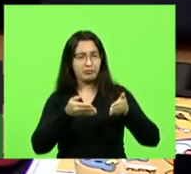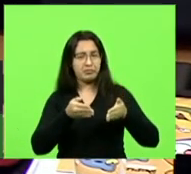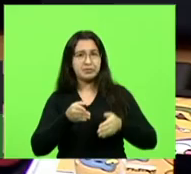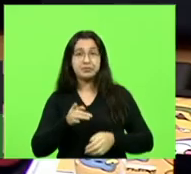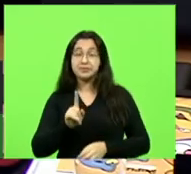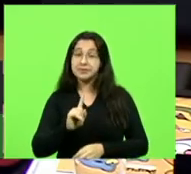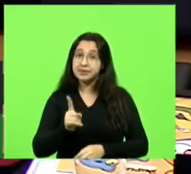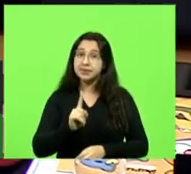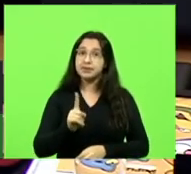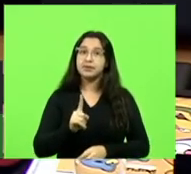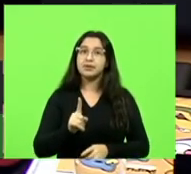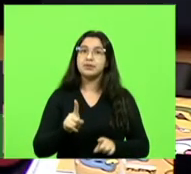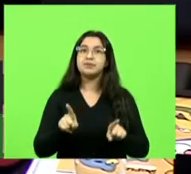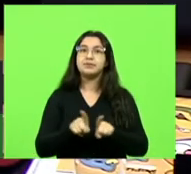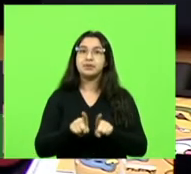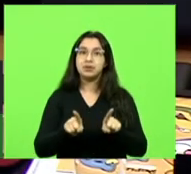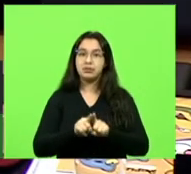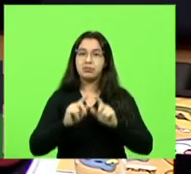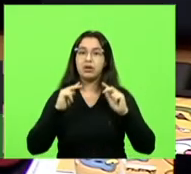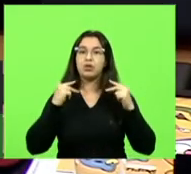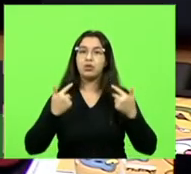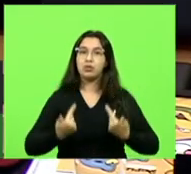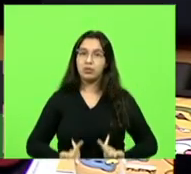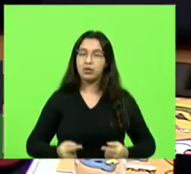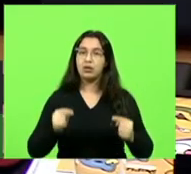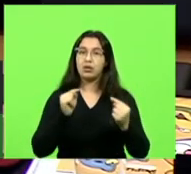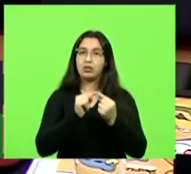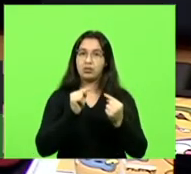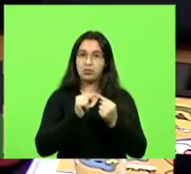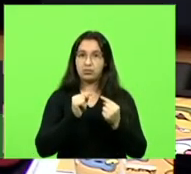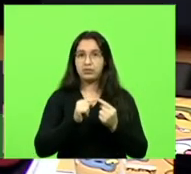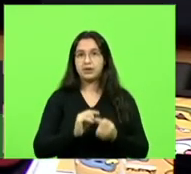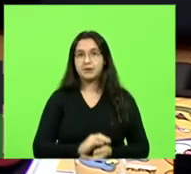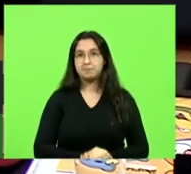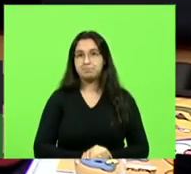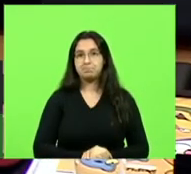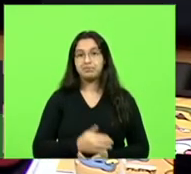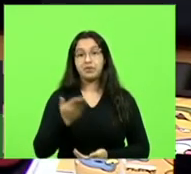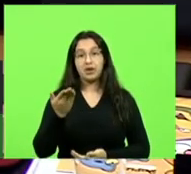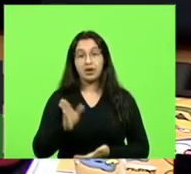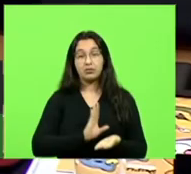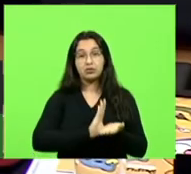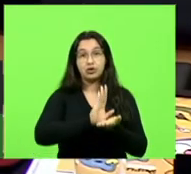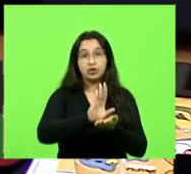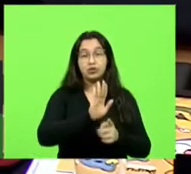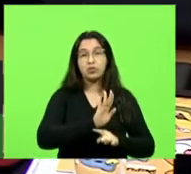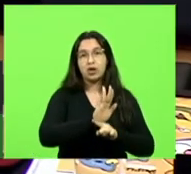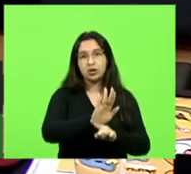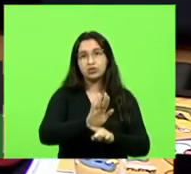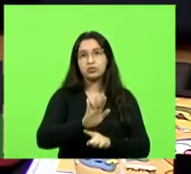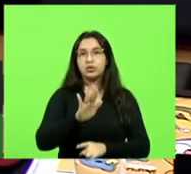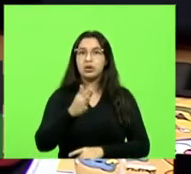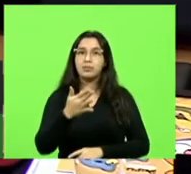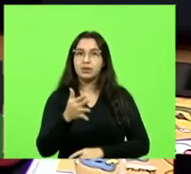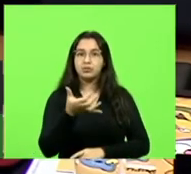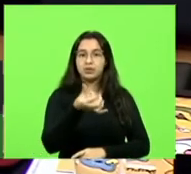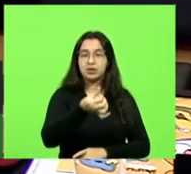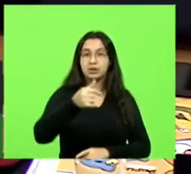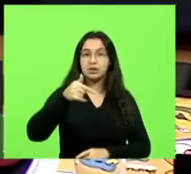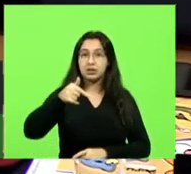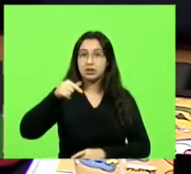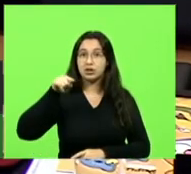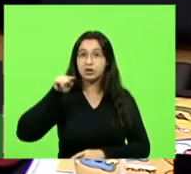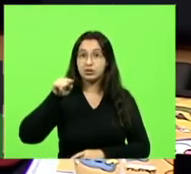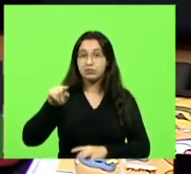Nós estamos falando de humanidade, nós estamos falando de um recurso chegar a 67 mil famílias